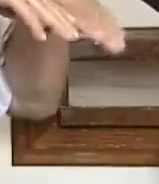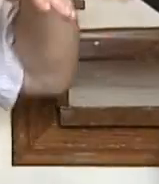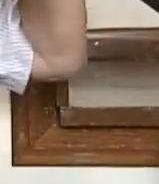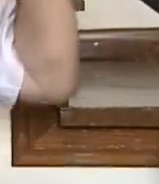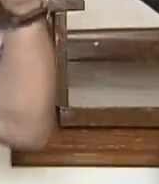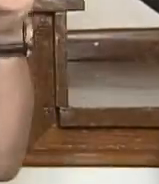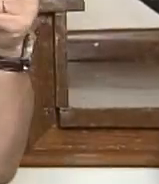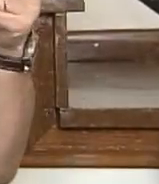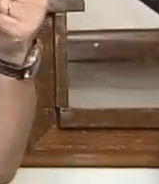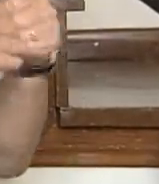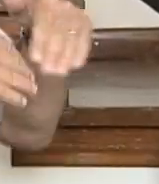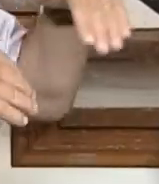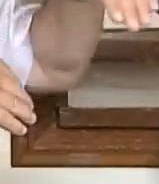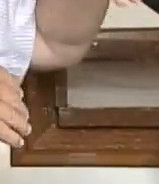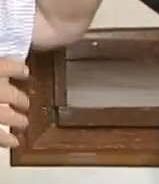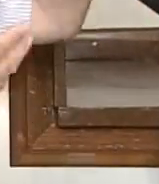estudaram.